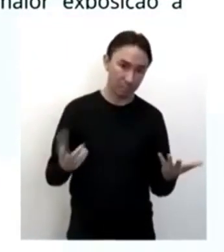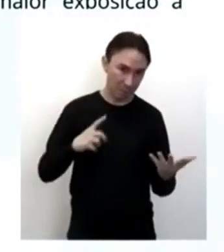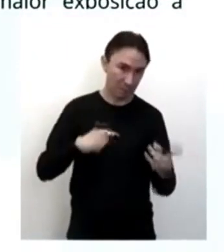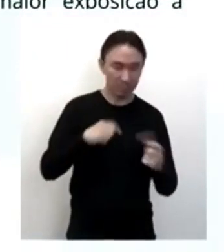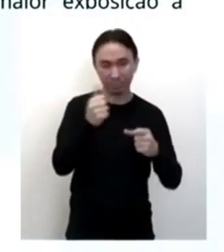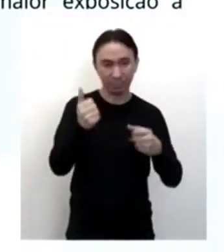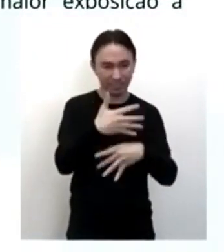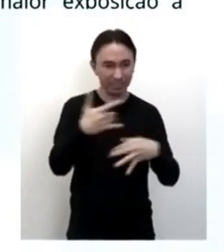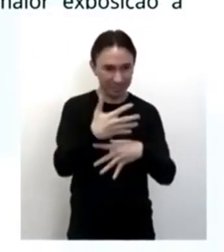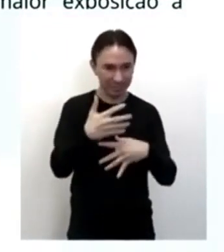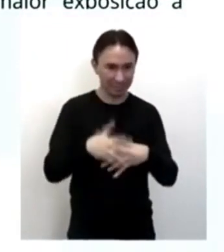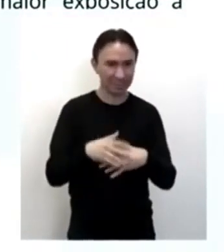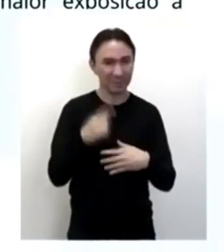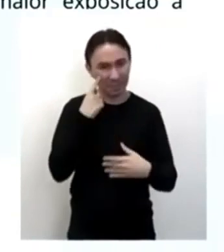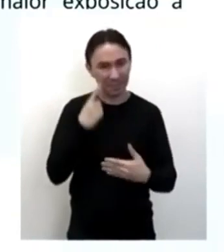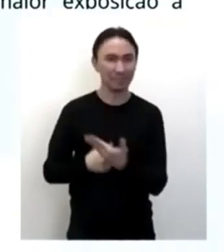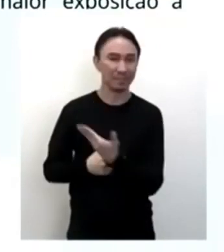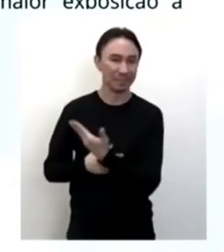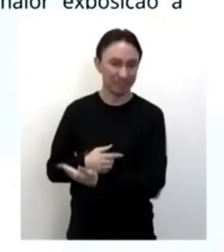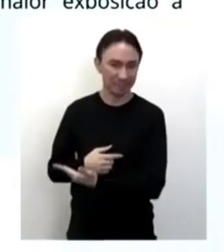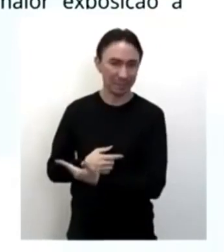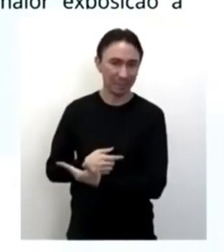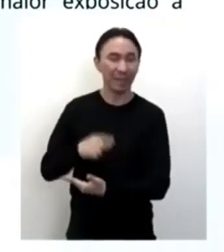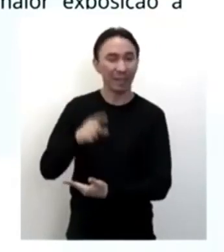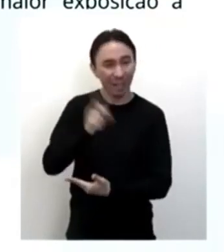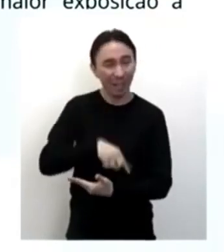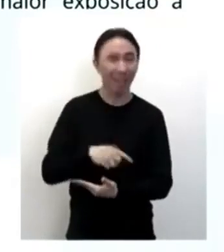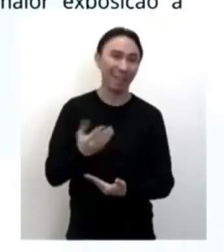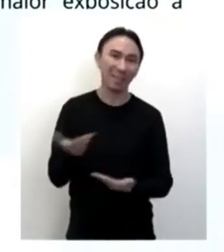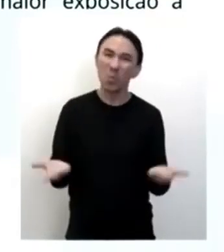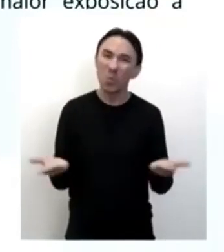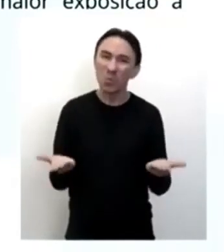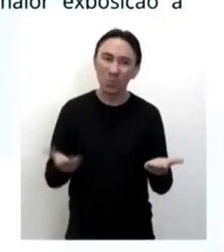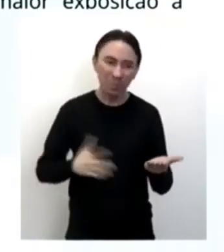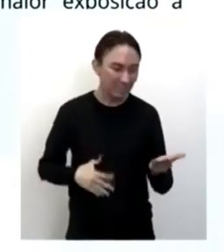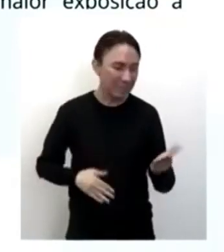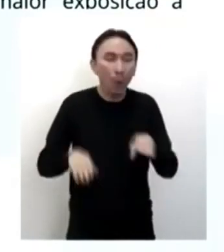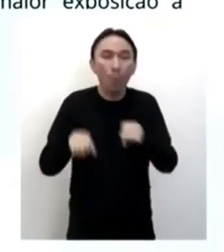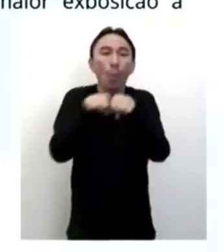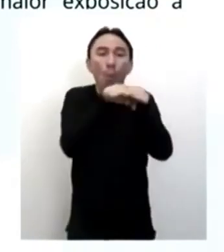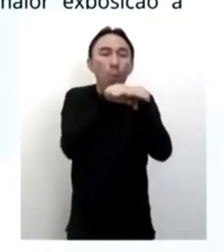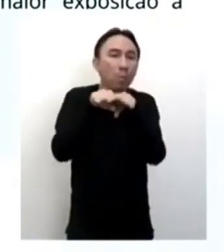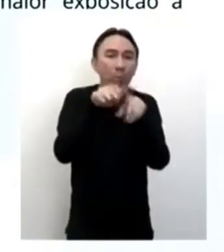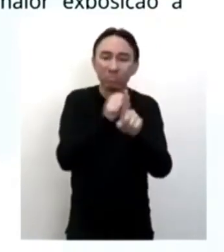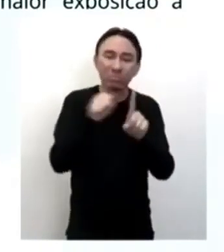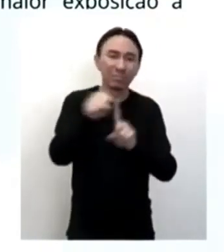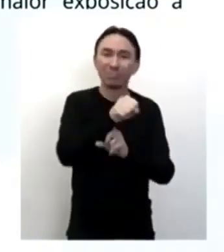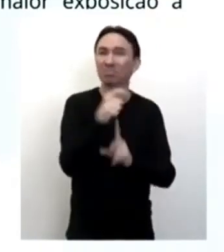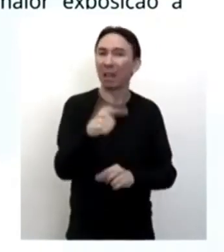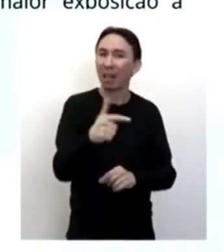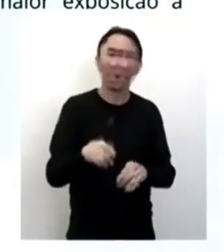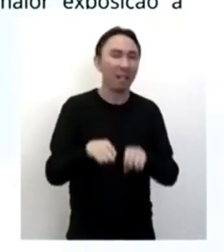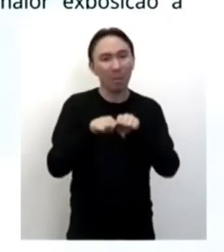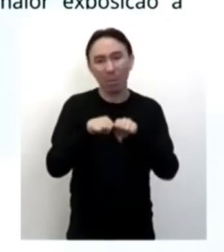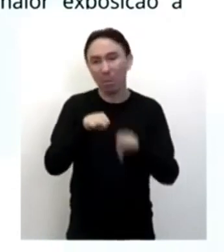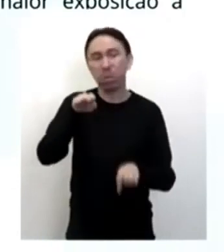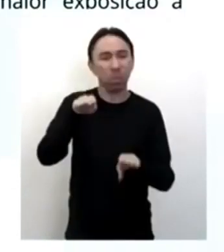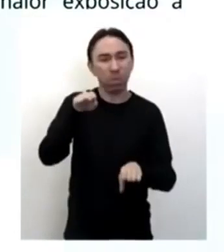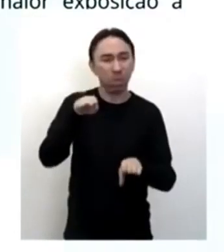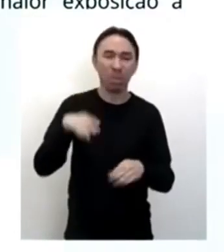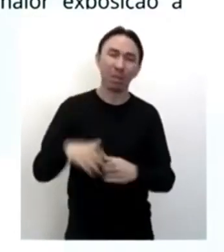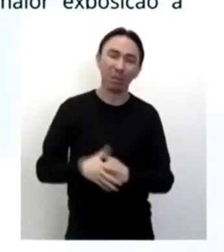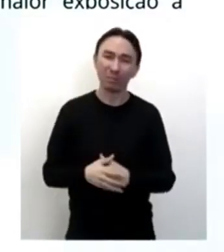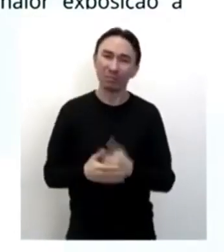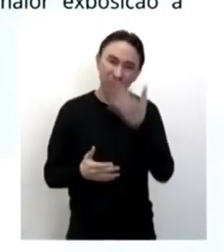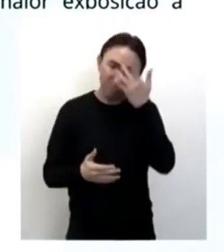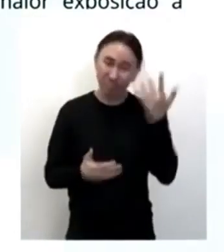das faces mais importantes da desigualdade social e sua parte promotora. A dificuldade de acesso aos